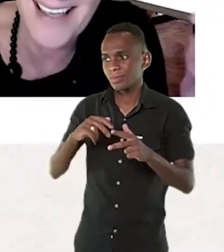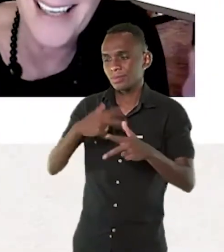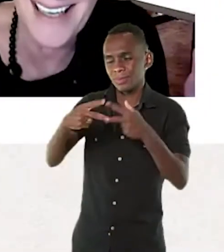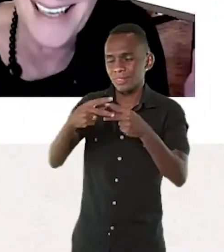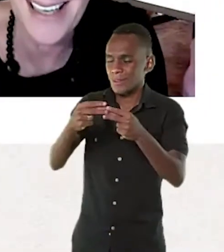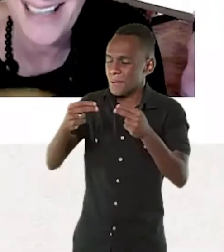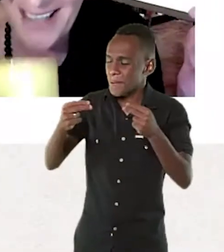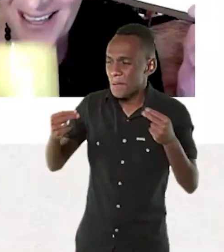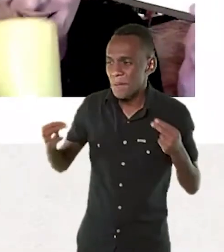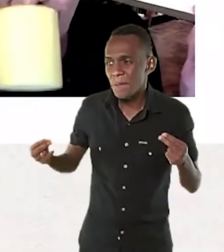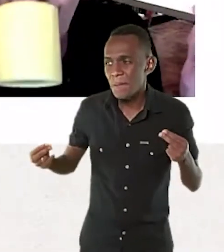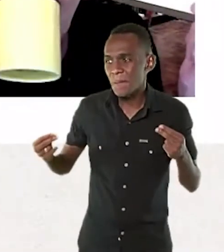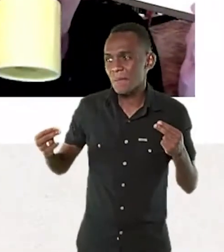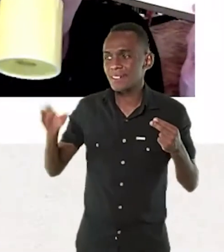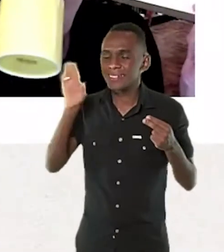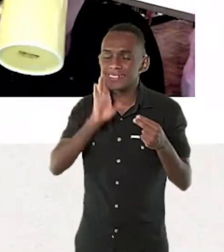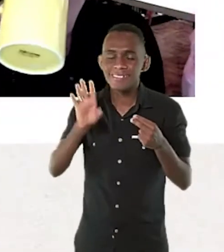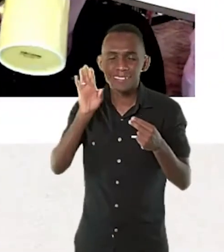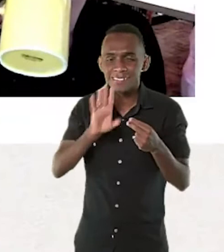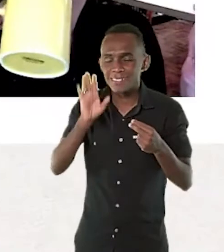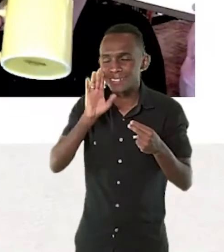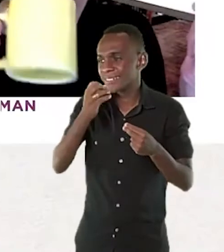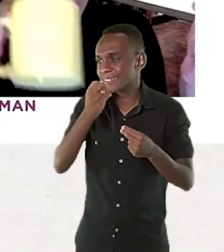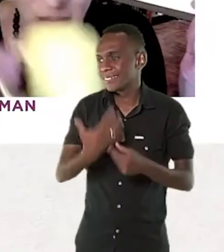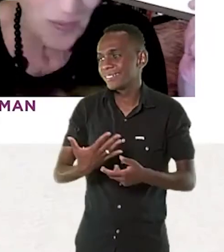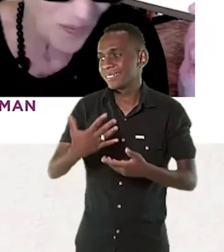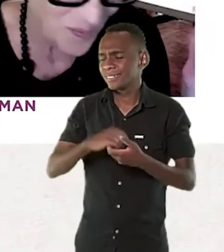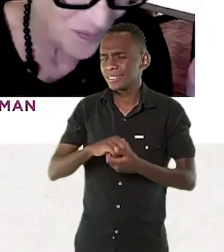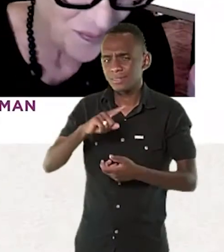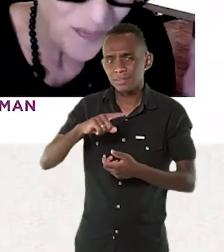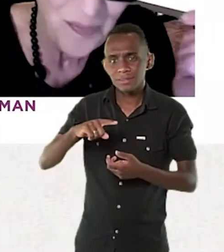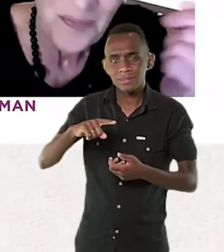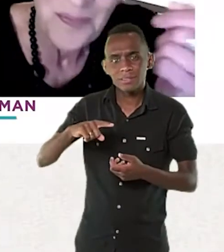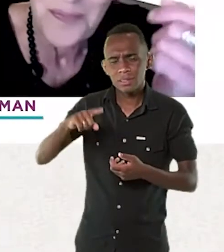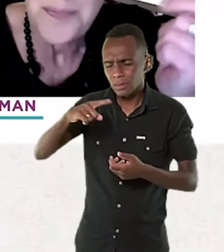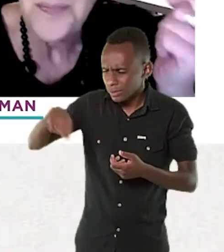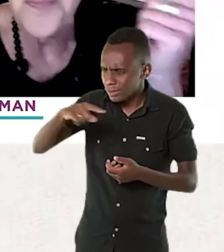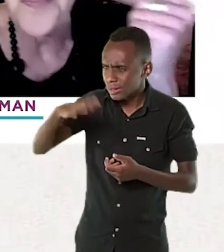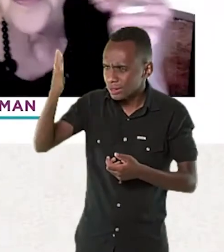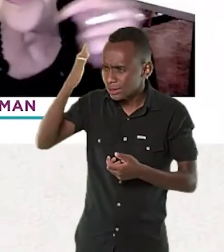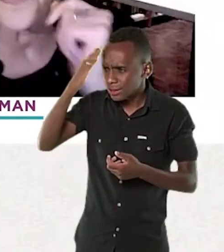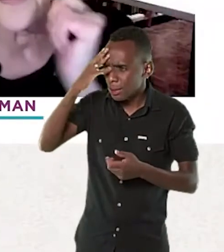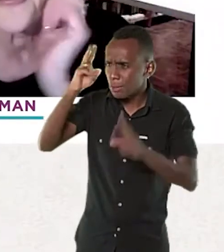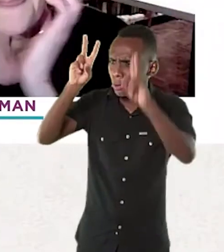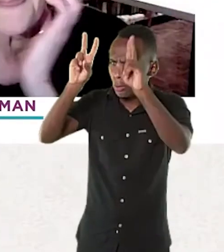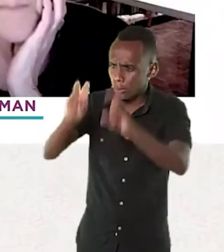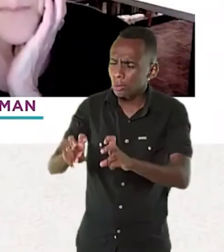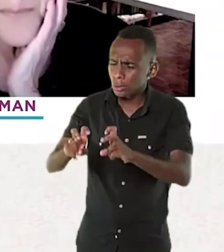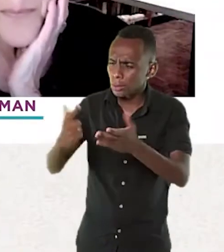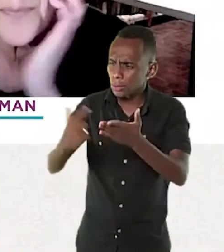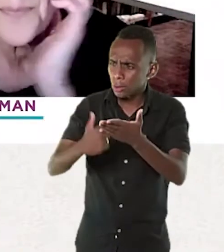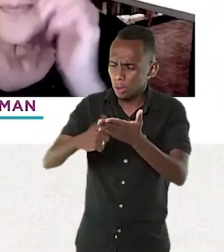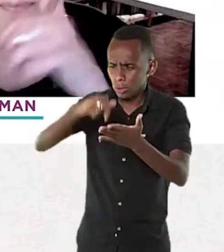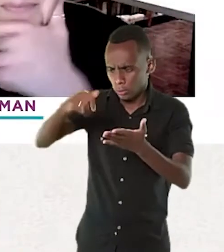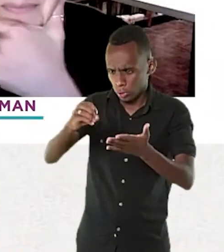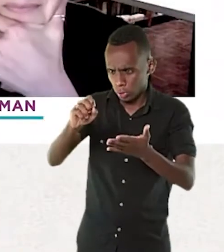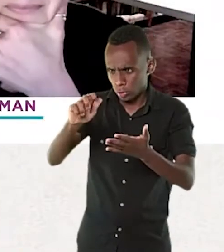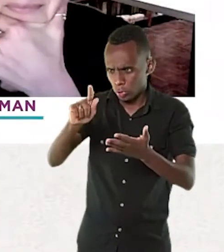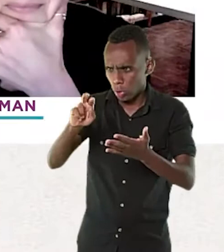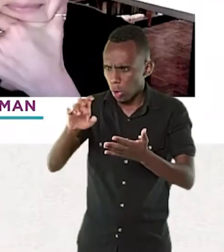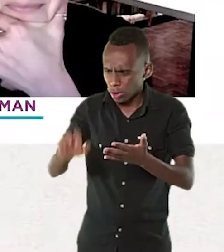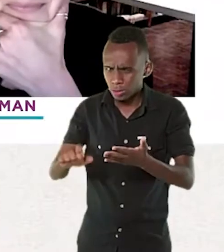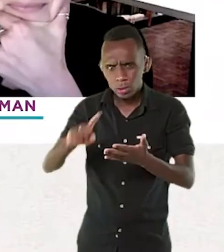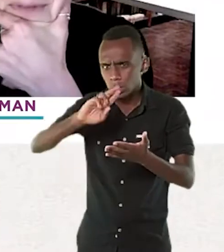o George Orwell, presente. Você sabia que o título do livro do George Orwell não era